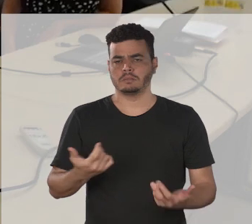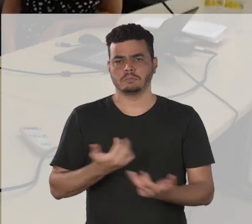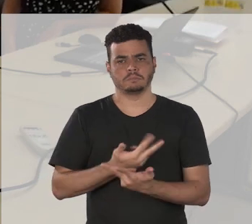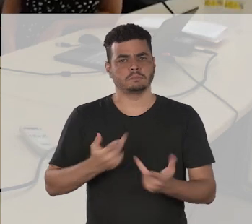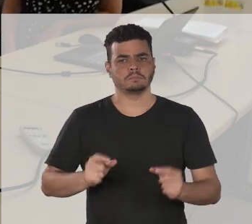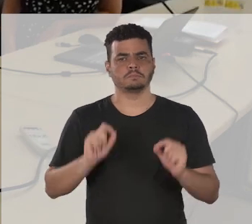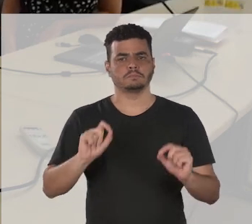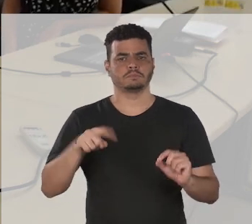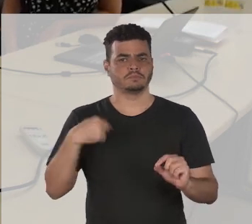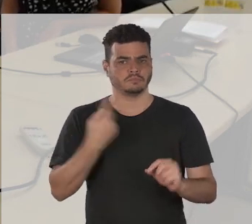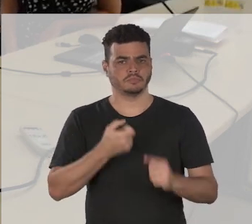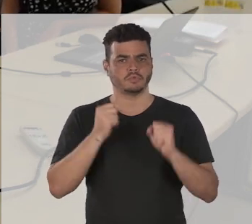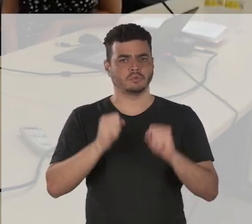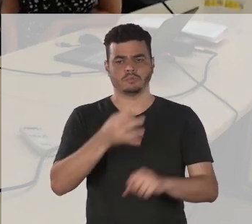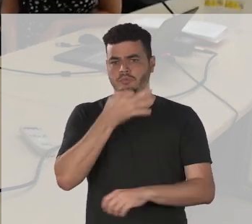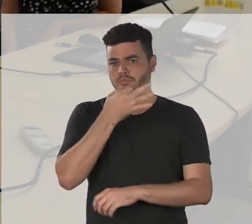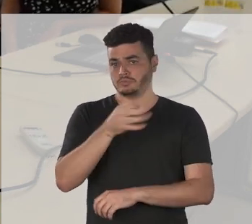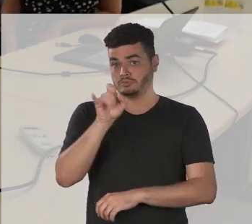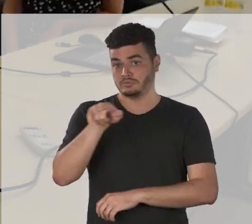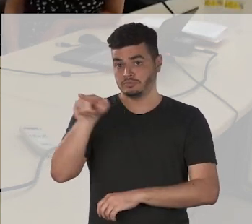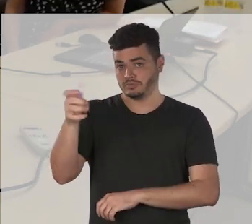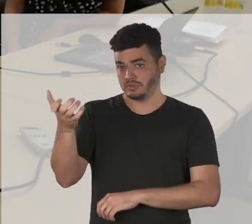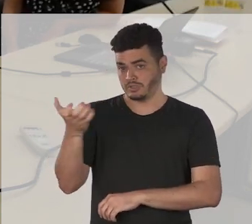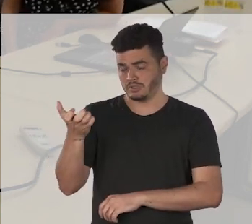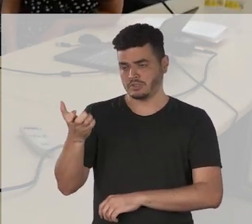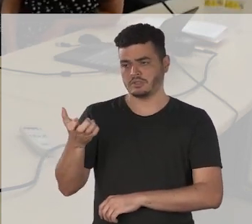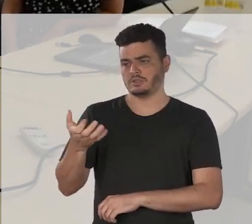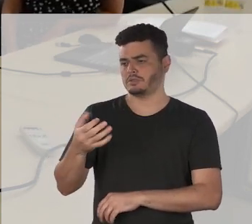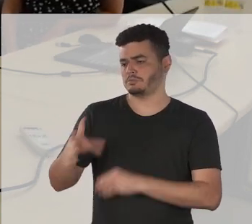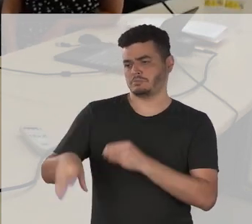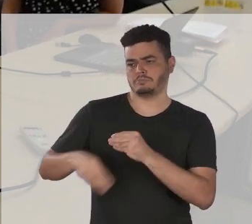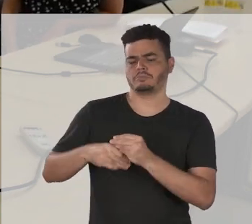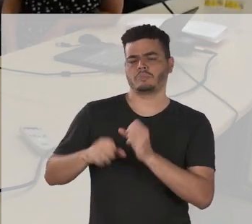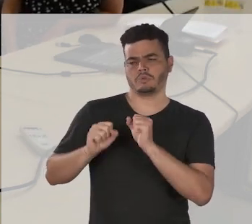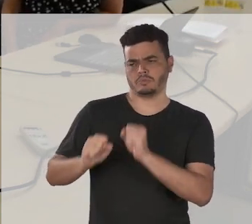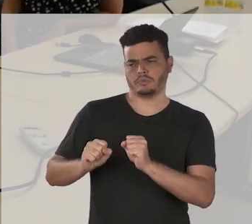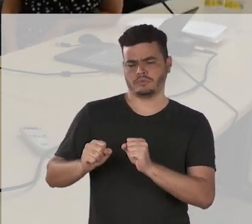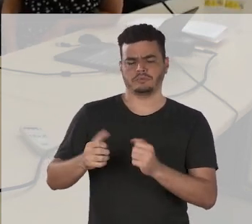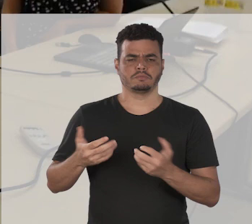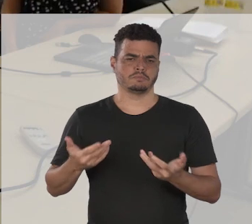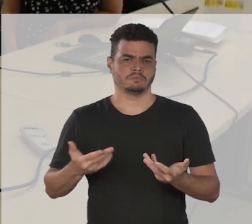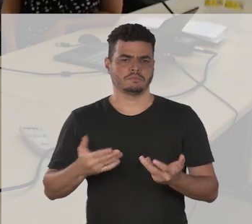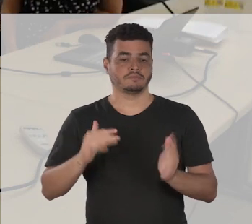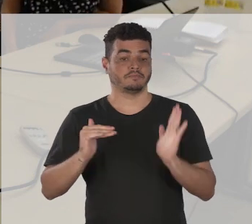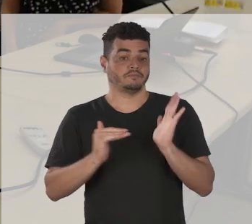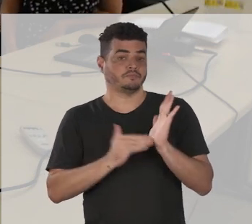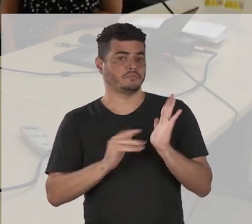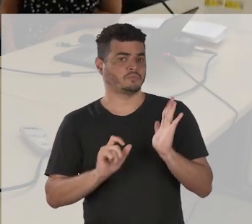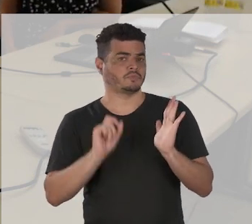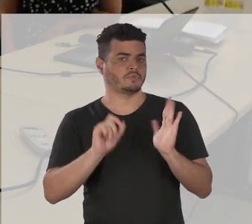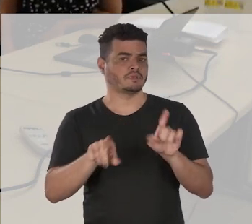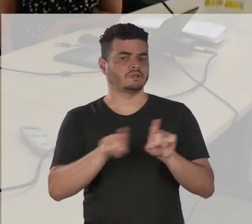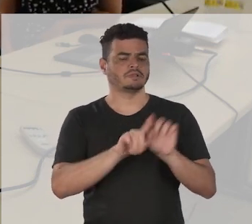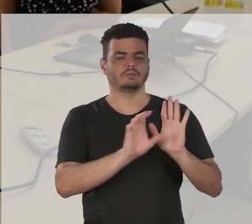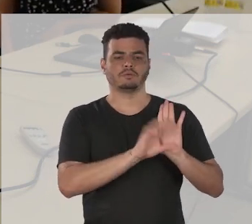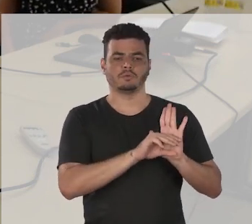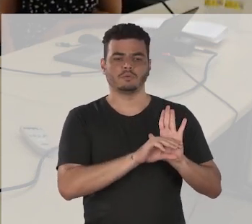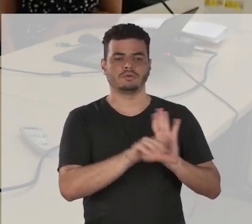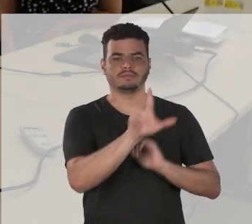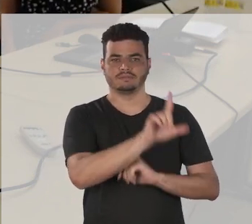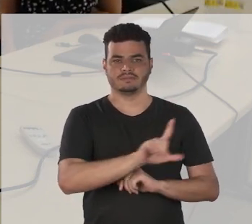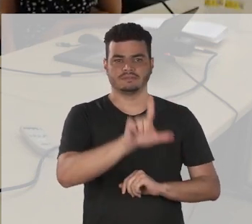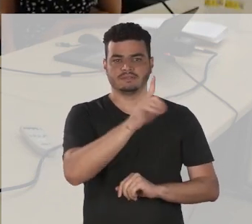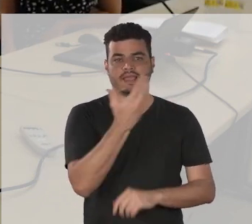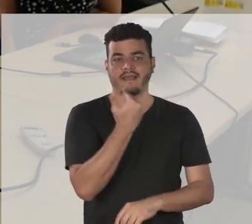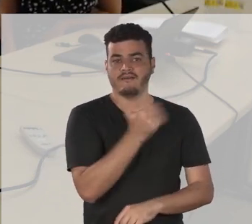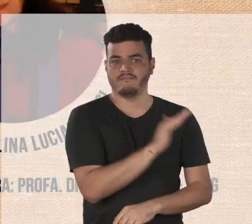que vale a pena comentar, se você puder comentar também. E, por último, os conceitos de literatura infantil e